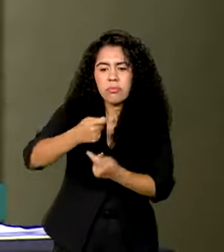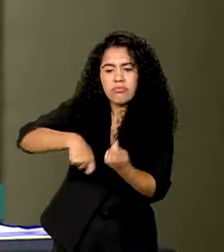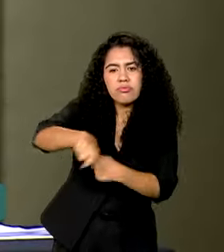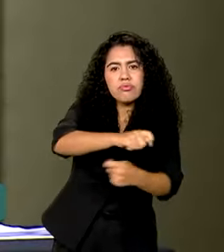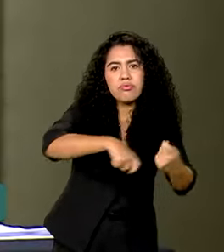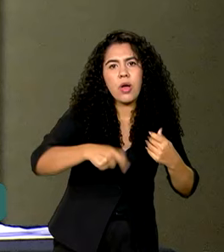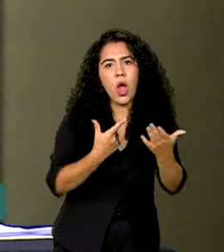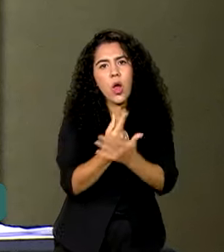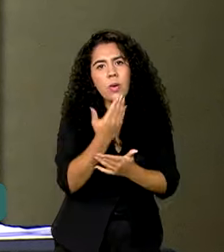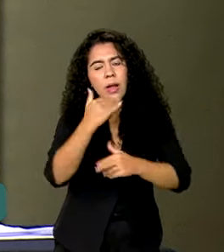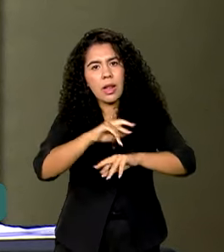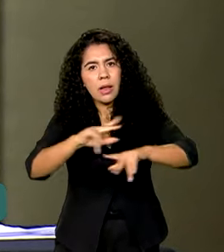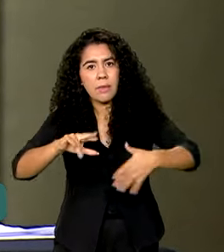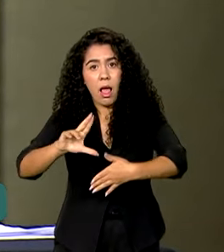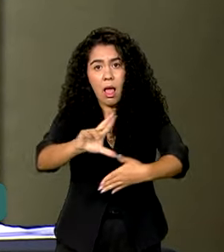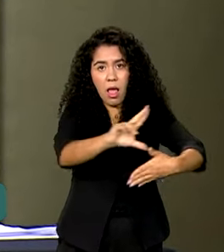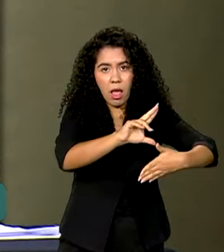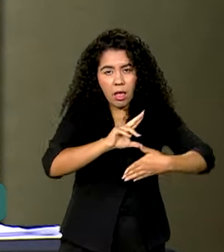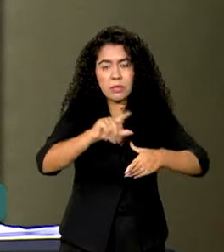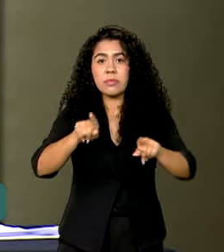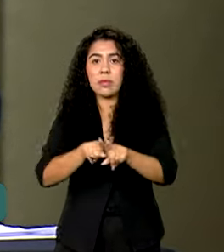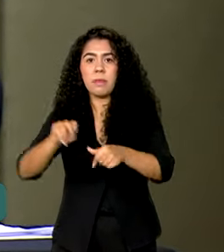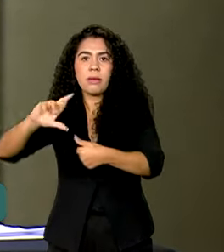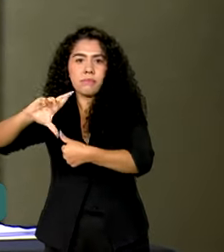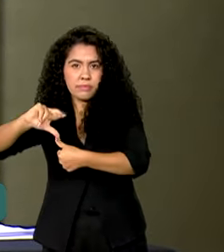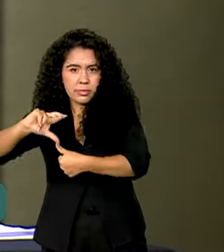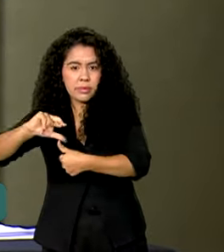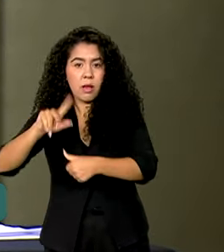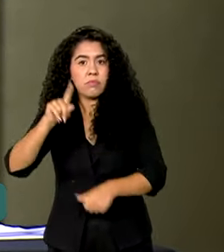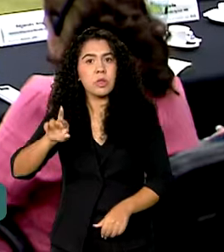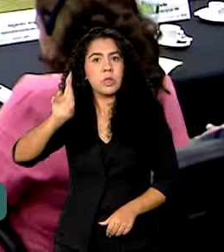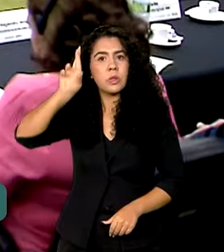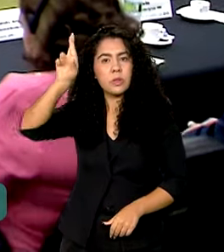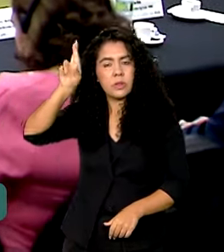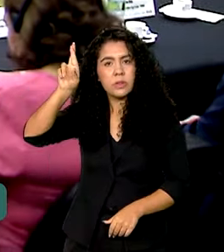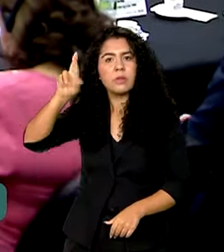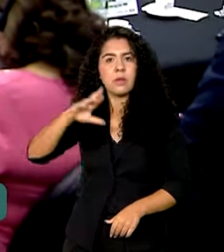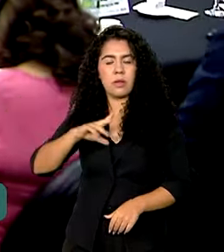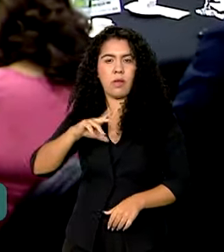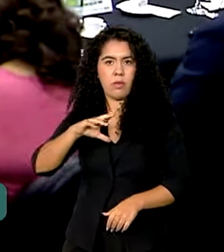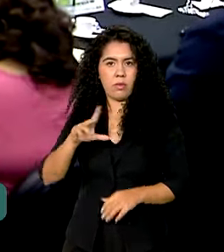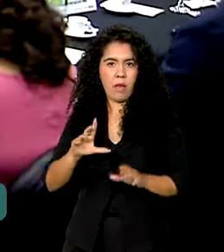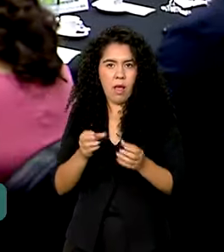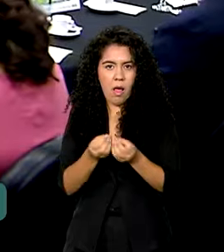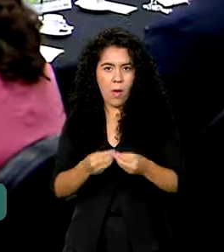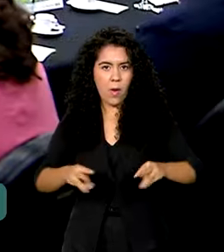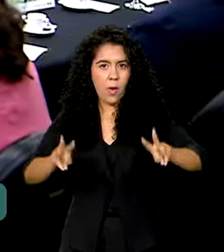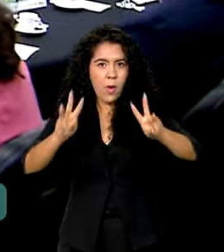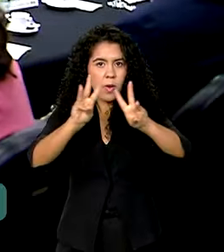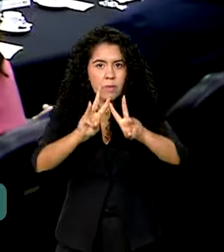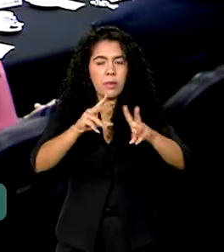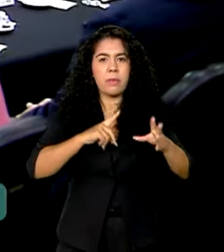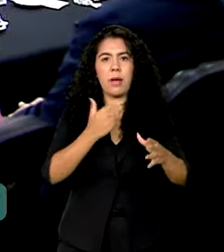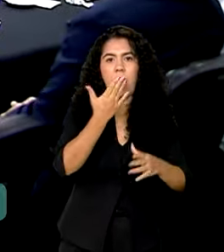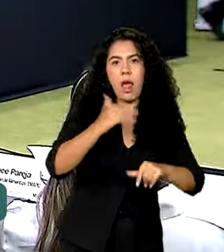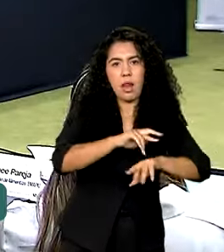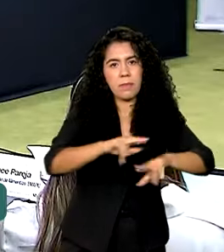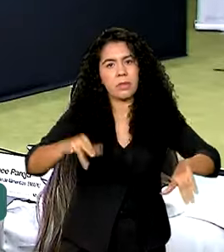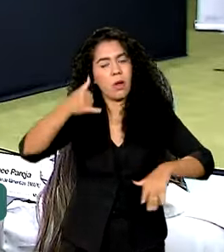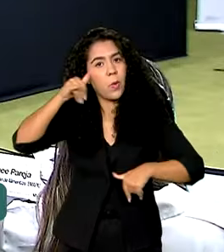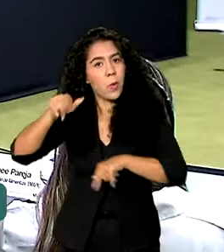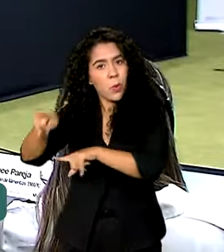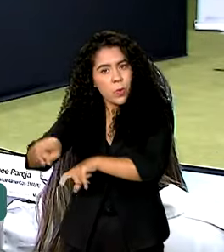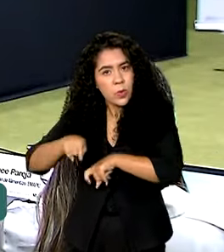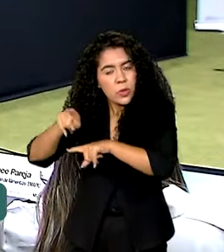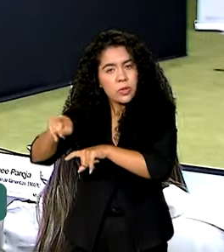comercialização na América Latina e Caribe, coordenado pela Organização das Nações Unidas para a Alimentação e Agricultura.